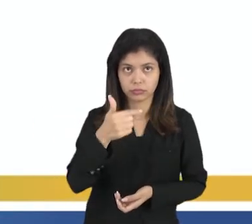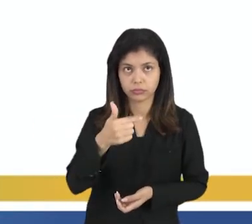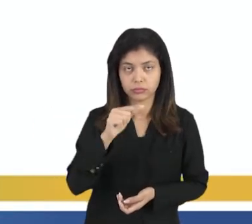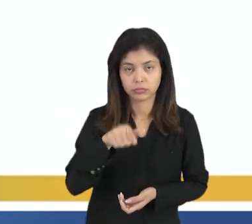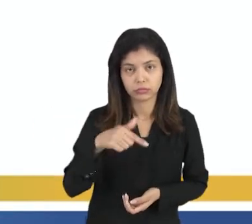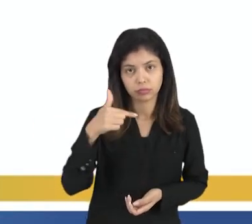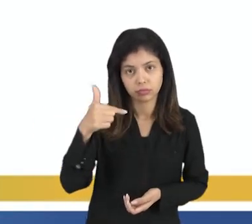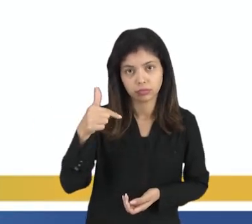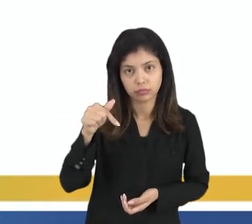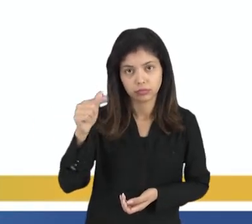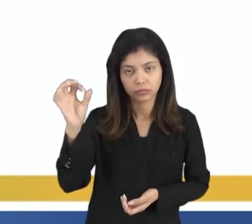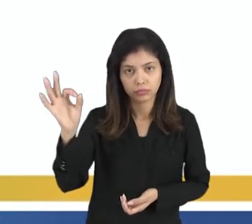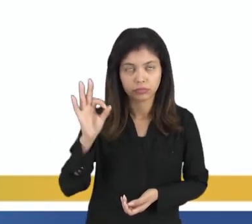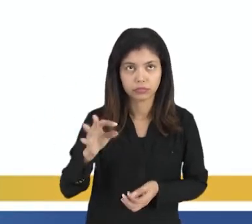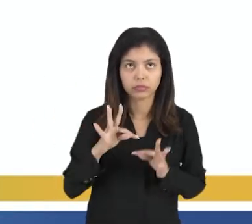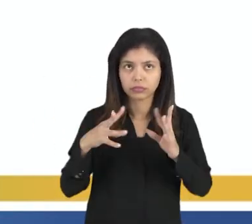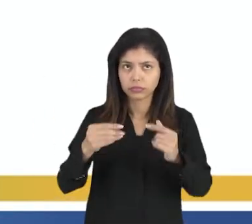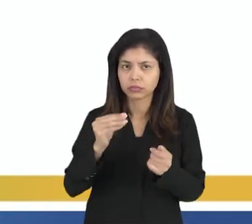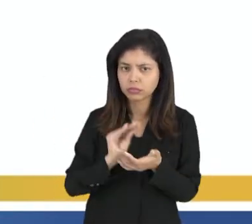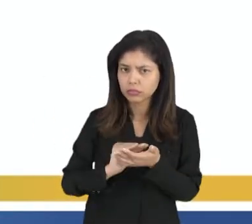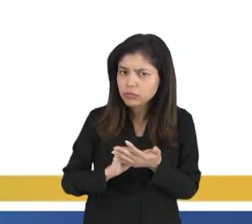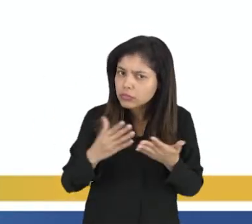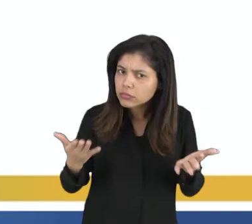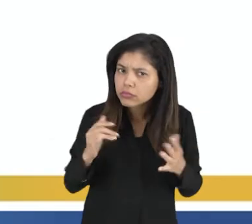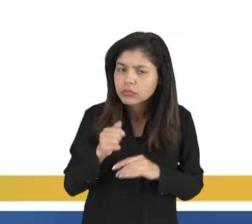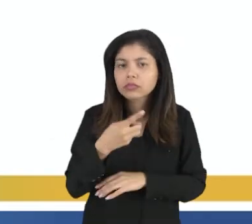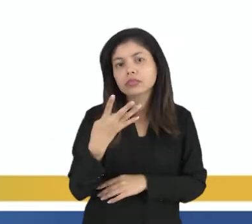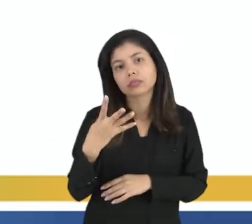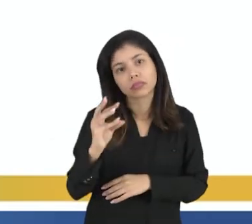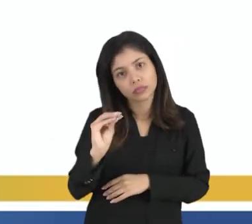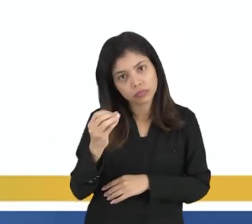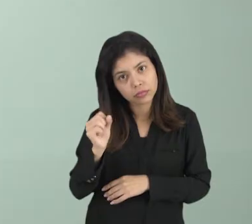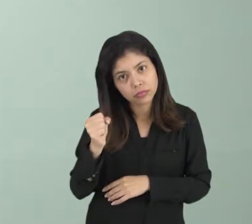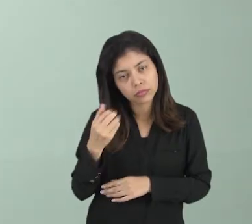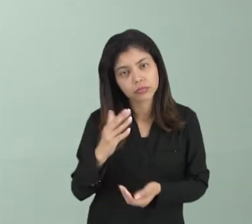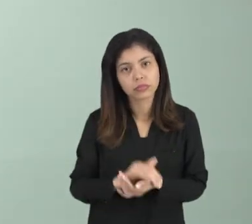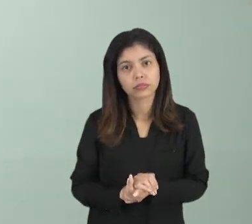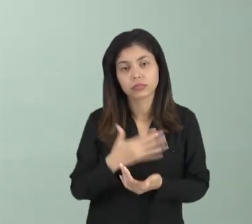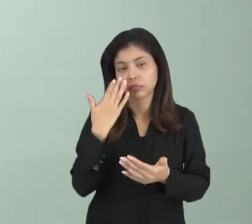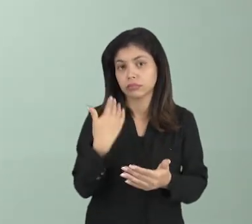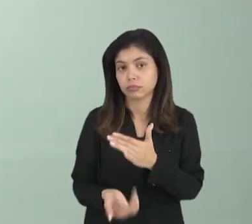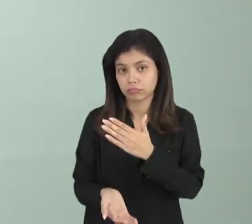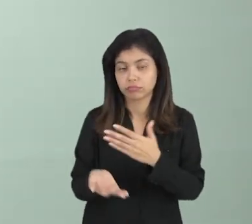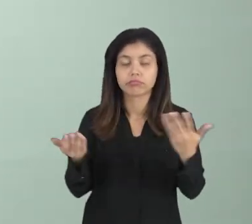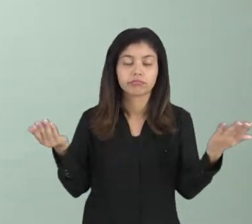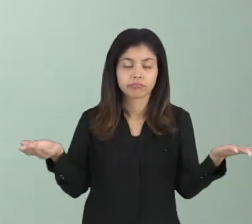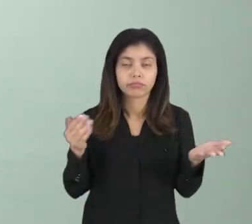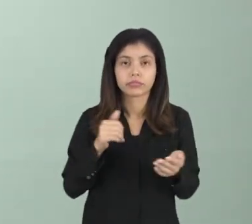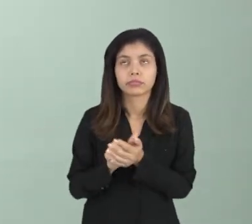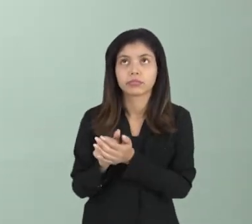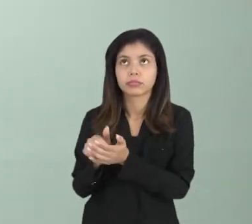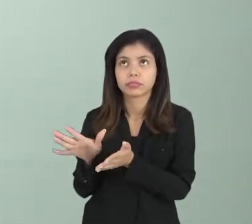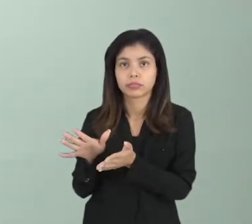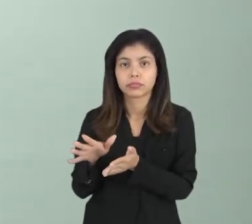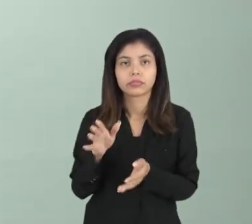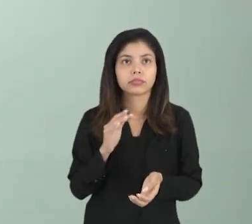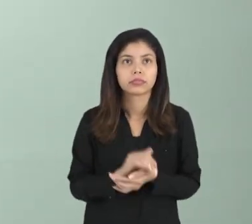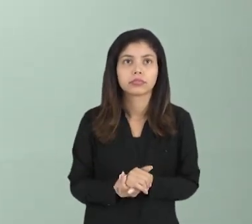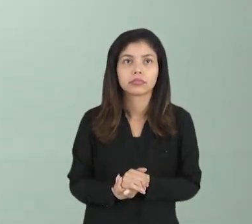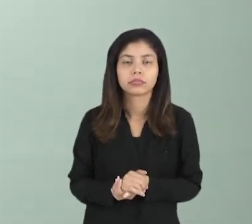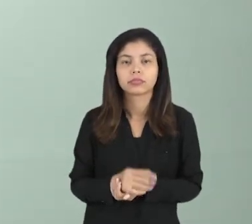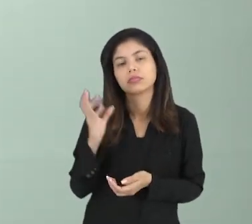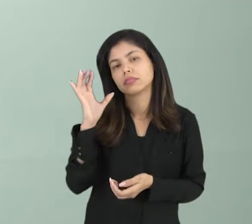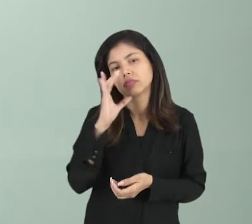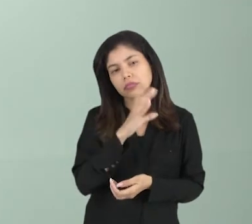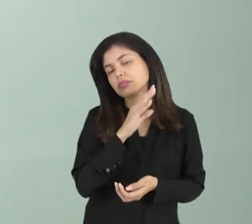O que aconteceu com o restante, né, pessoal? Com os outros 48 aí, em média? Foi desperdiçado, tá? Foi desperdiçado na fonte